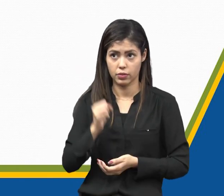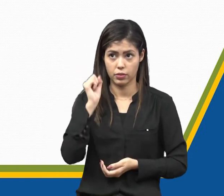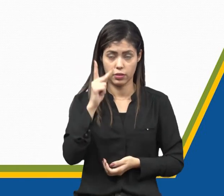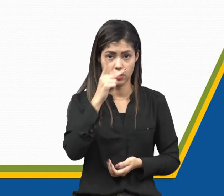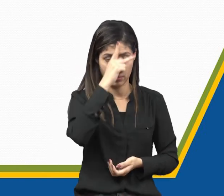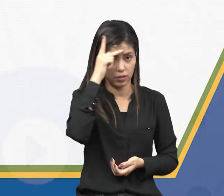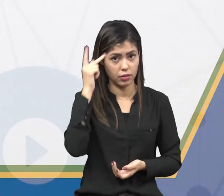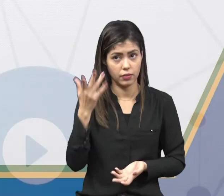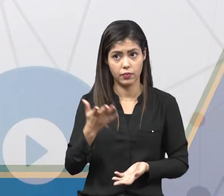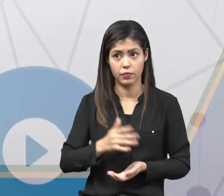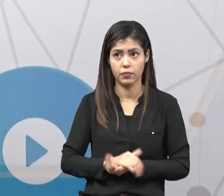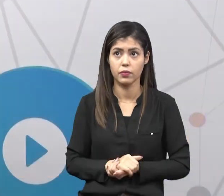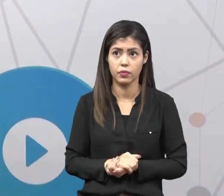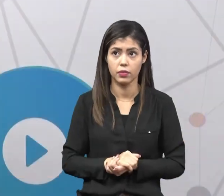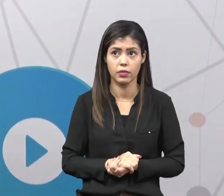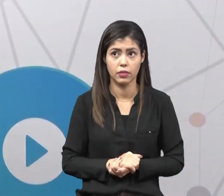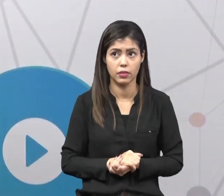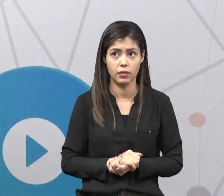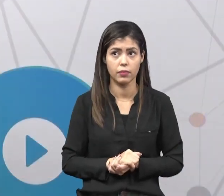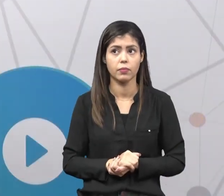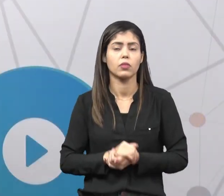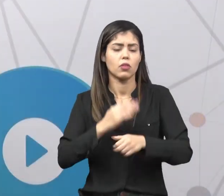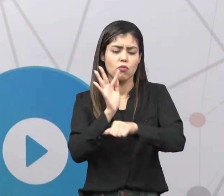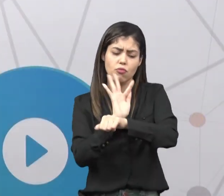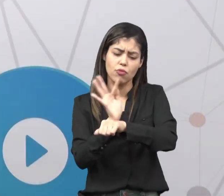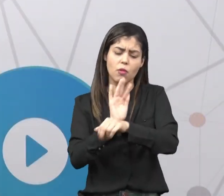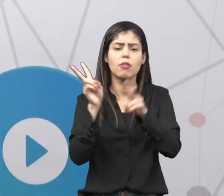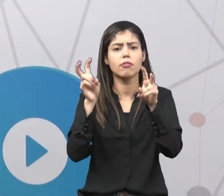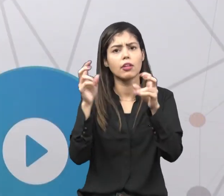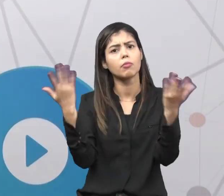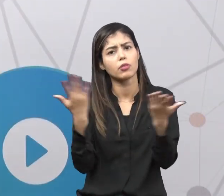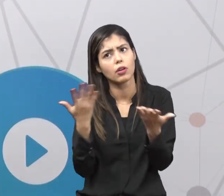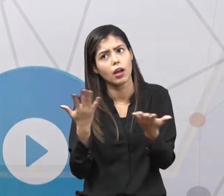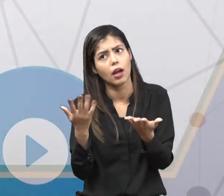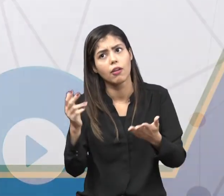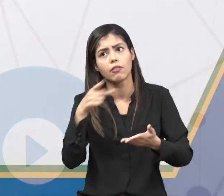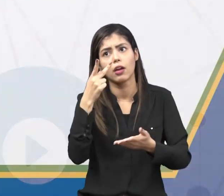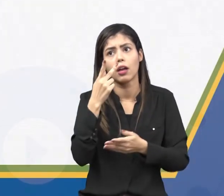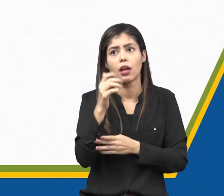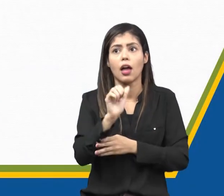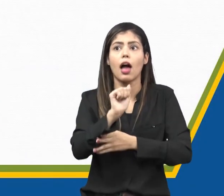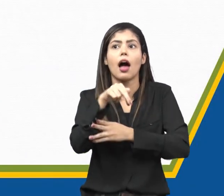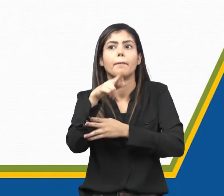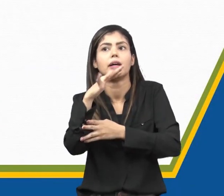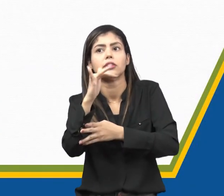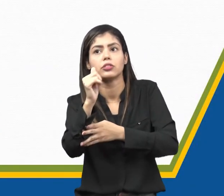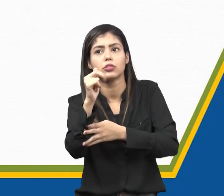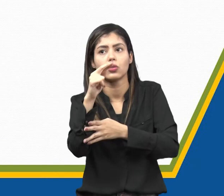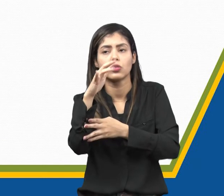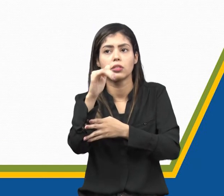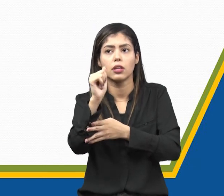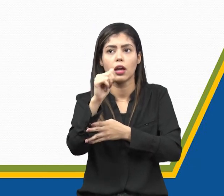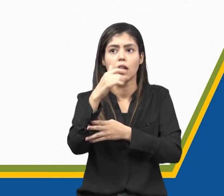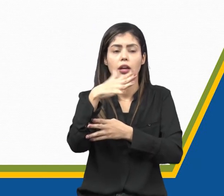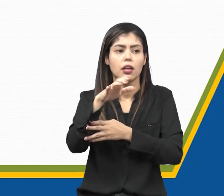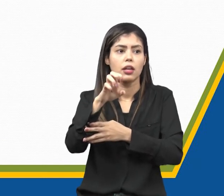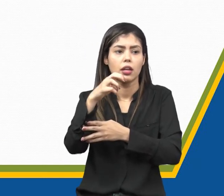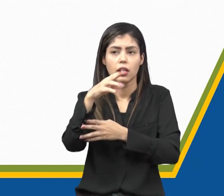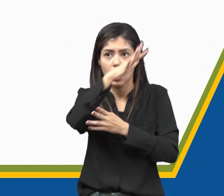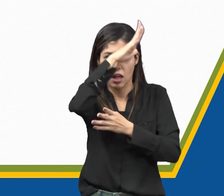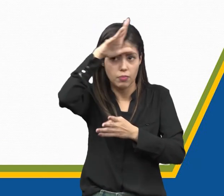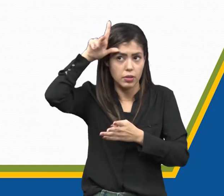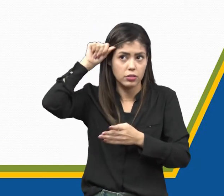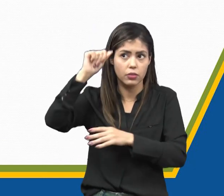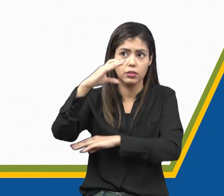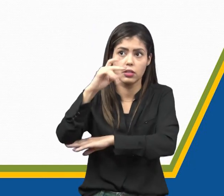Ok, pessoal? Aí eu tenho umas sugestões de um filme sobre o tema da aula de hoje, que fala Amazônia em Chamas. É muito bom esse filme. Então